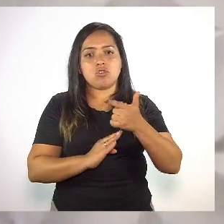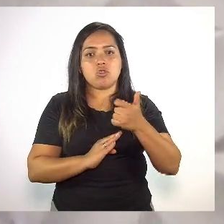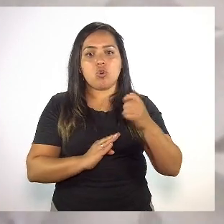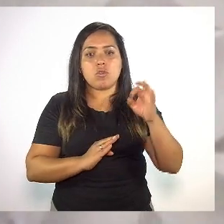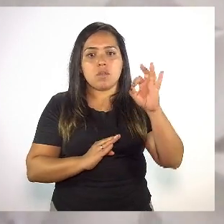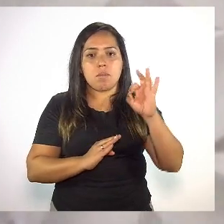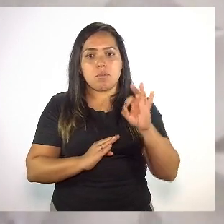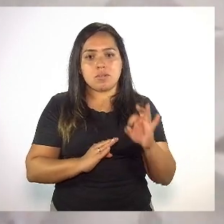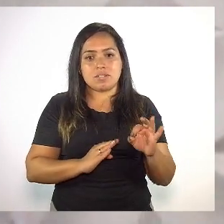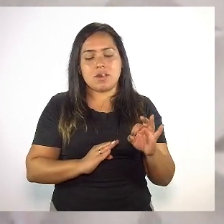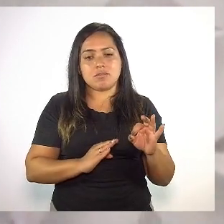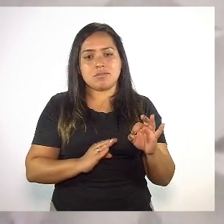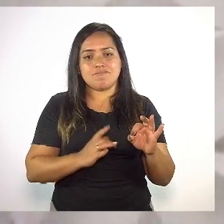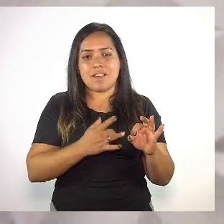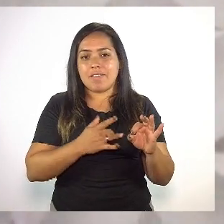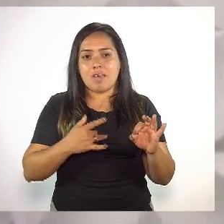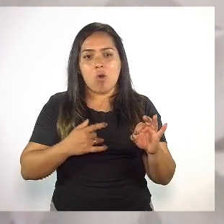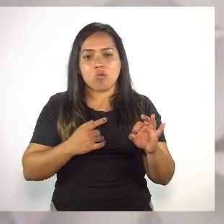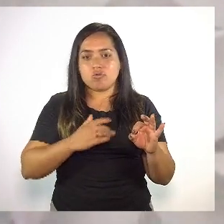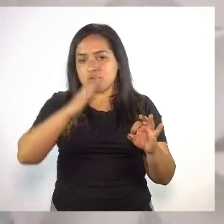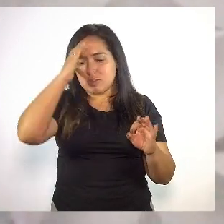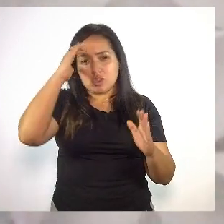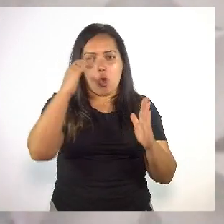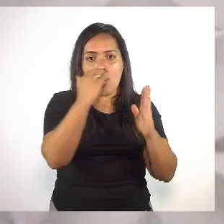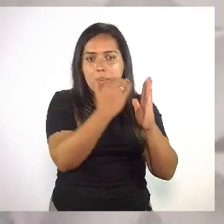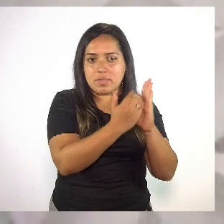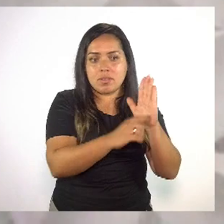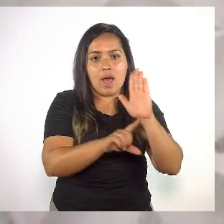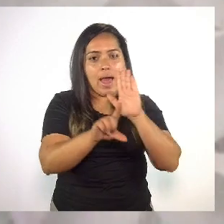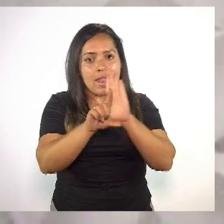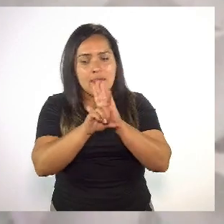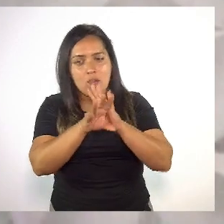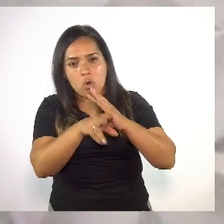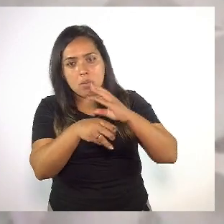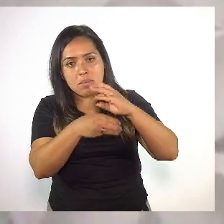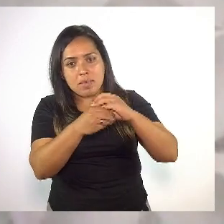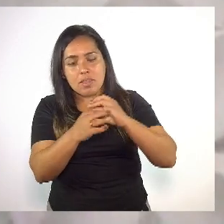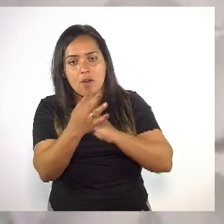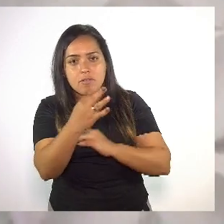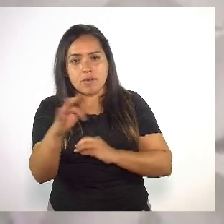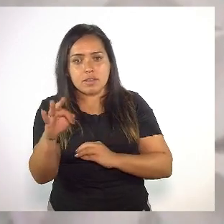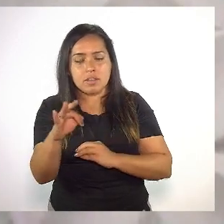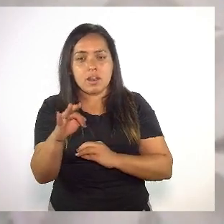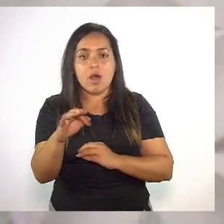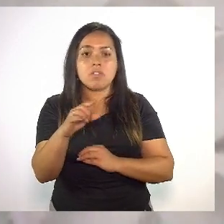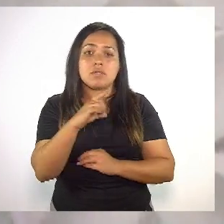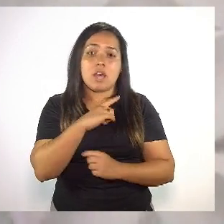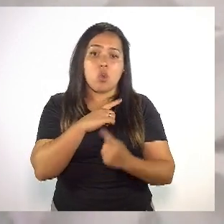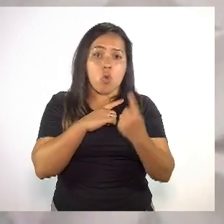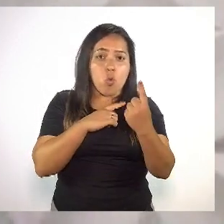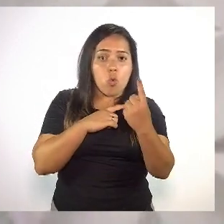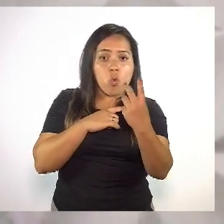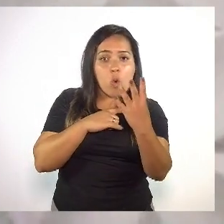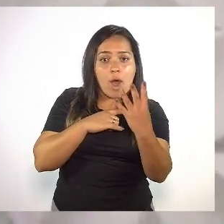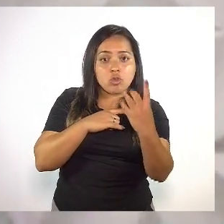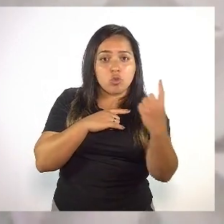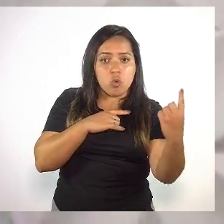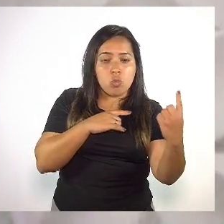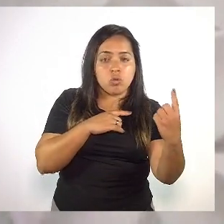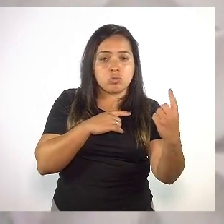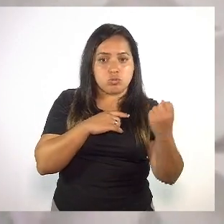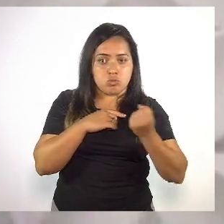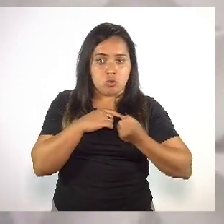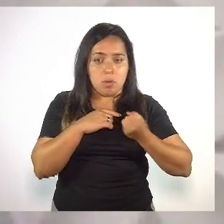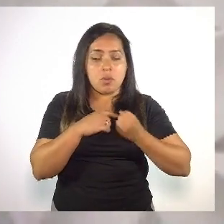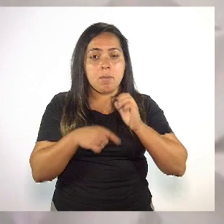12% na área da saúde, conforme determina a Lei Complementar Federal 141 de 2012, em que deixamos que na